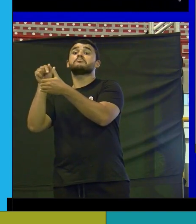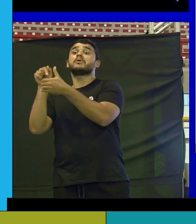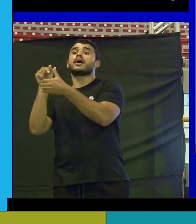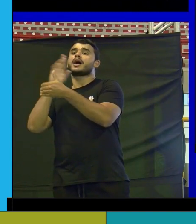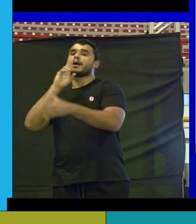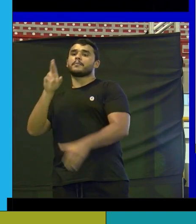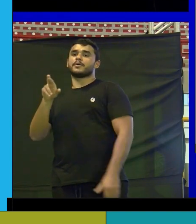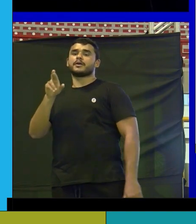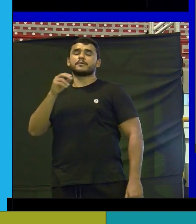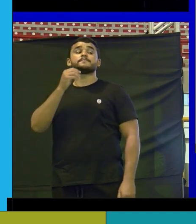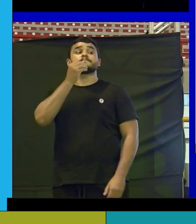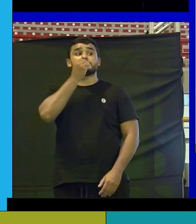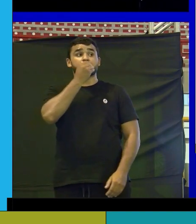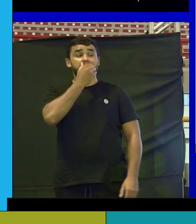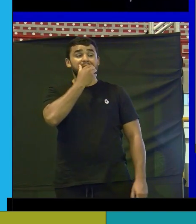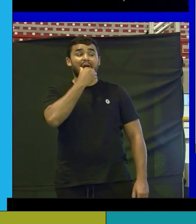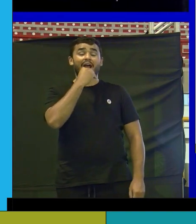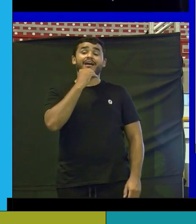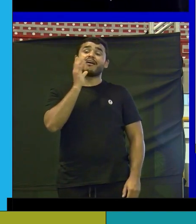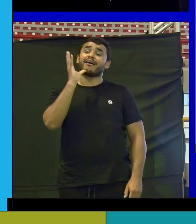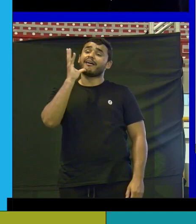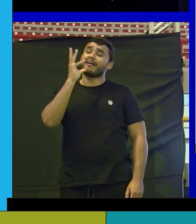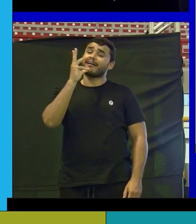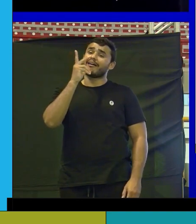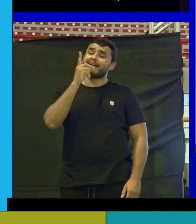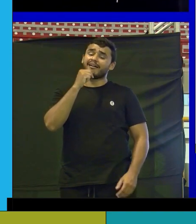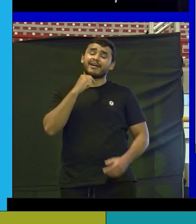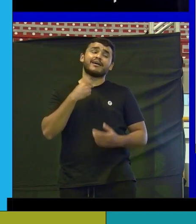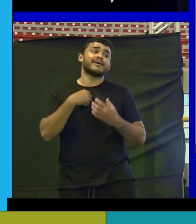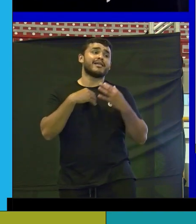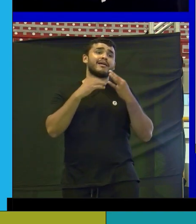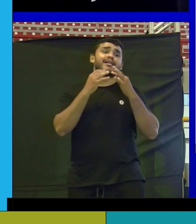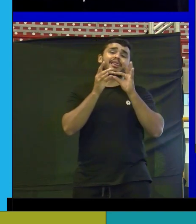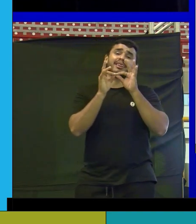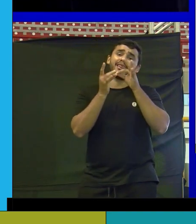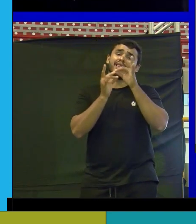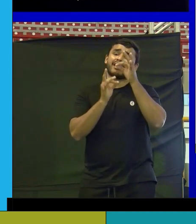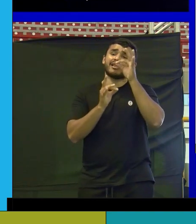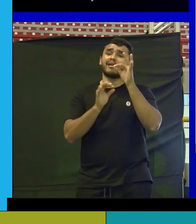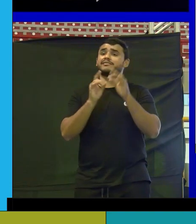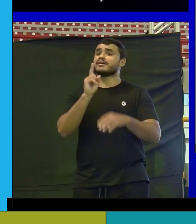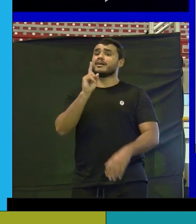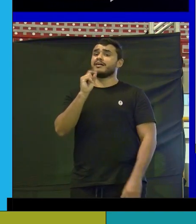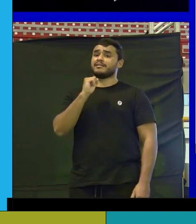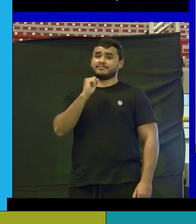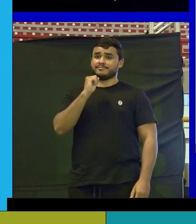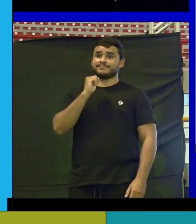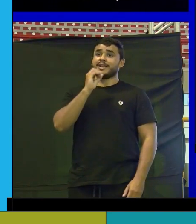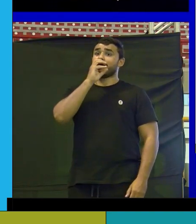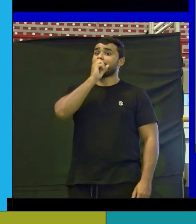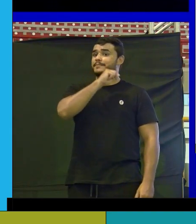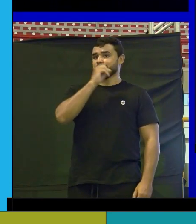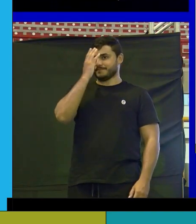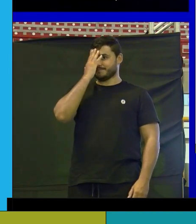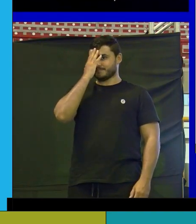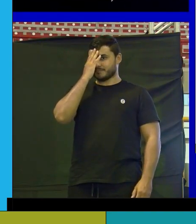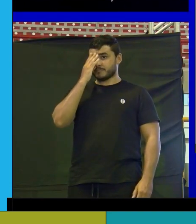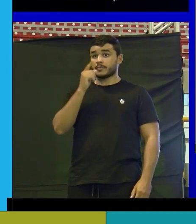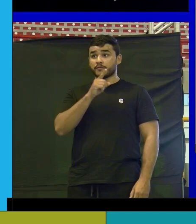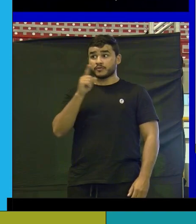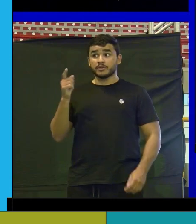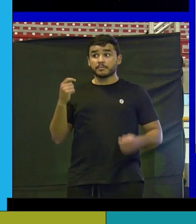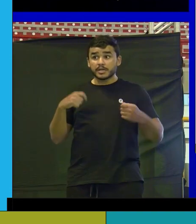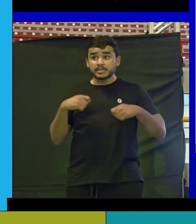eu quero te convidar a pensar de uma forma diferente. Eu quero te convidar a pensar com